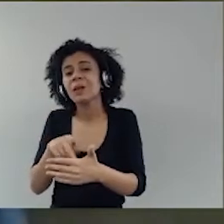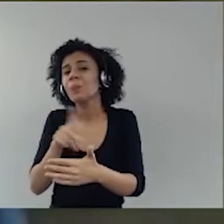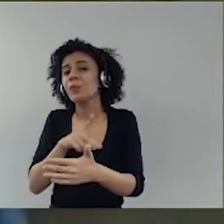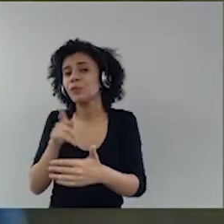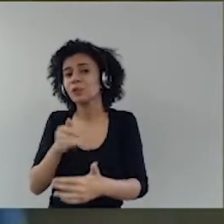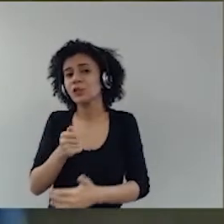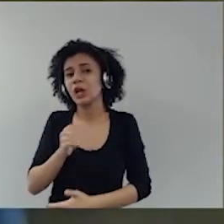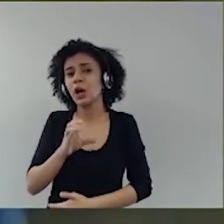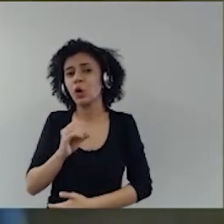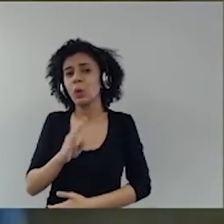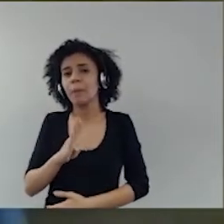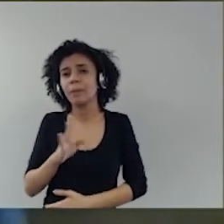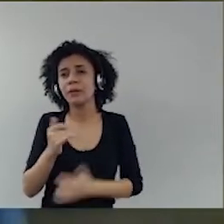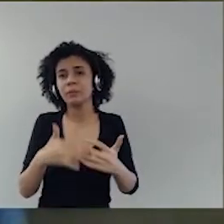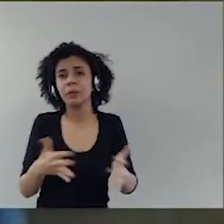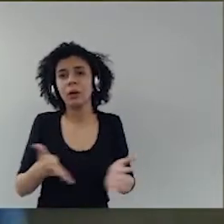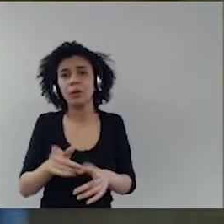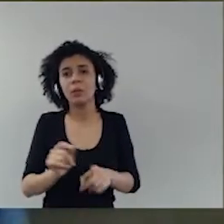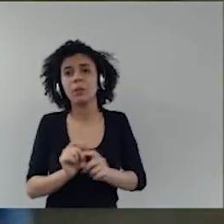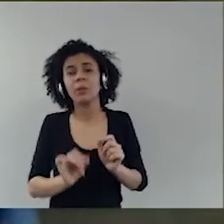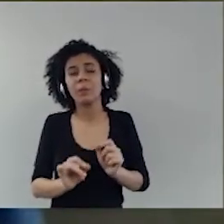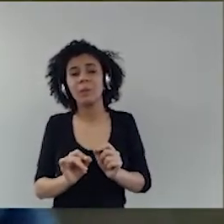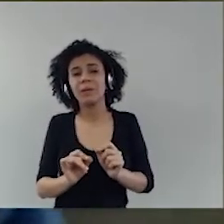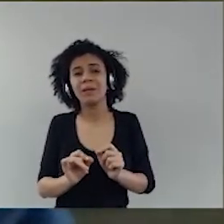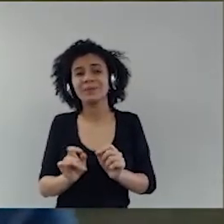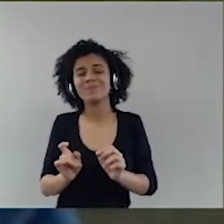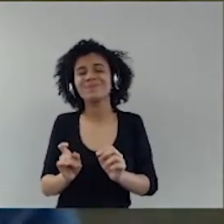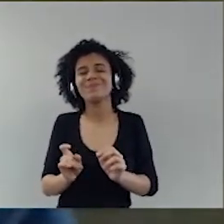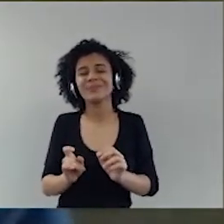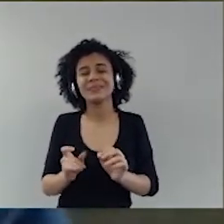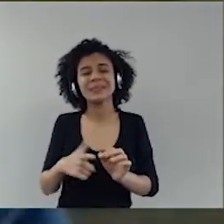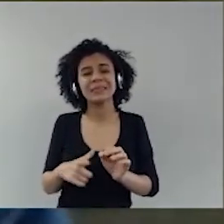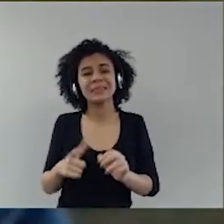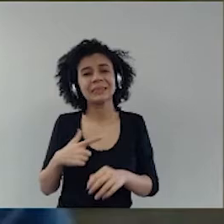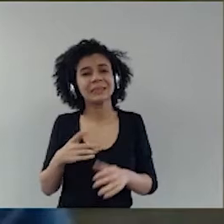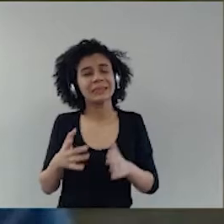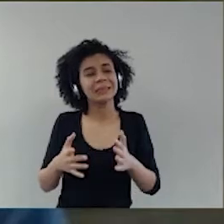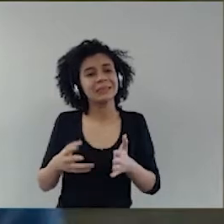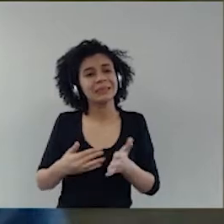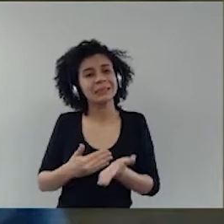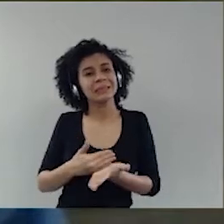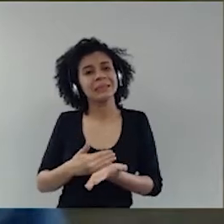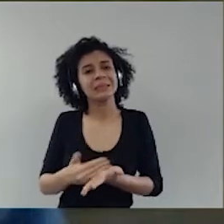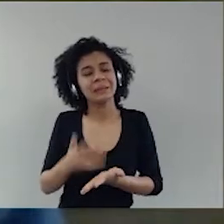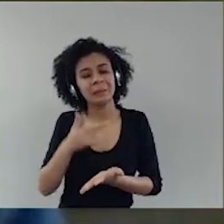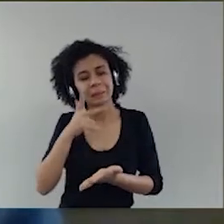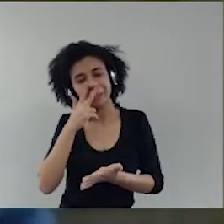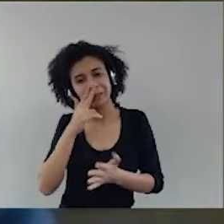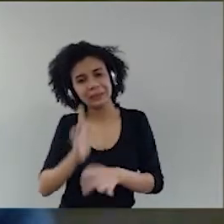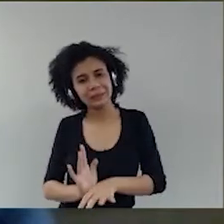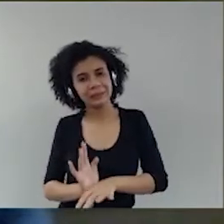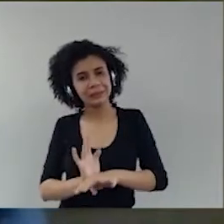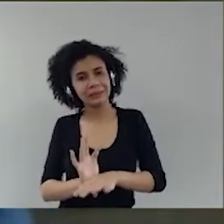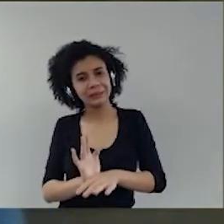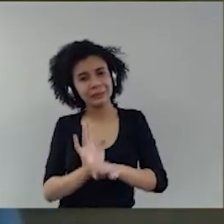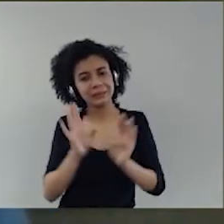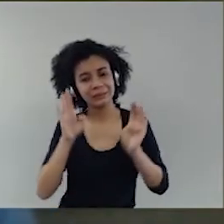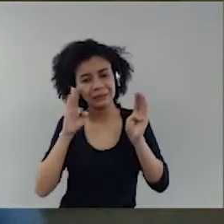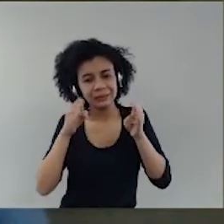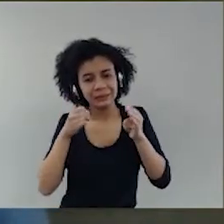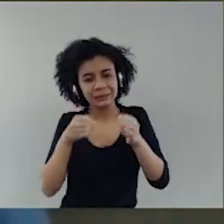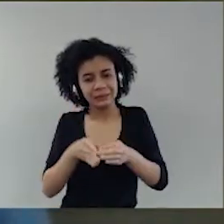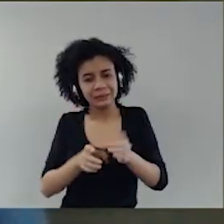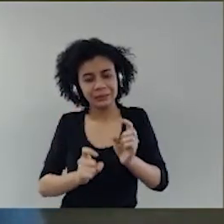Jacobi mencionava há pouco, uma tendência inicial em um favorecimento a uma